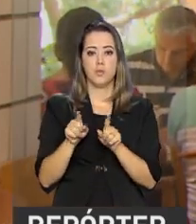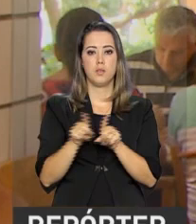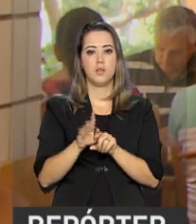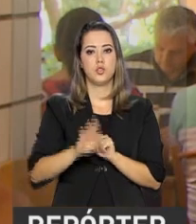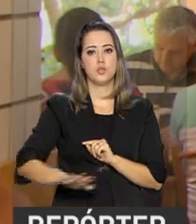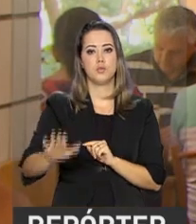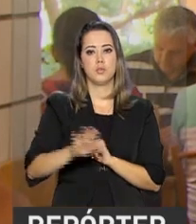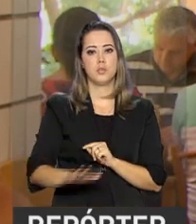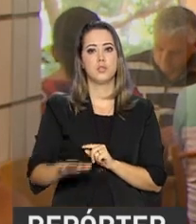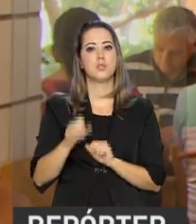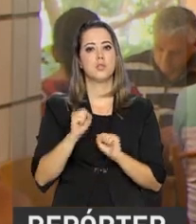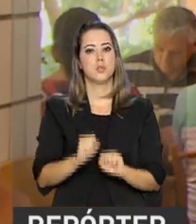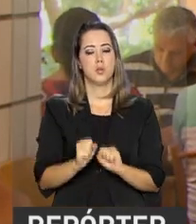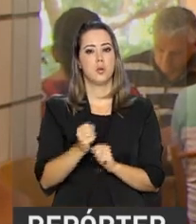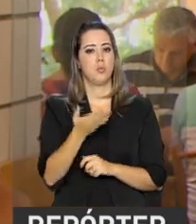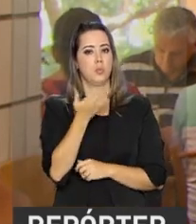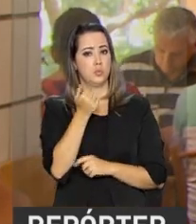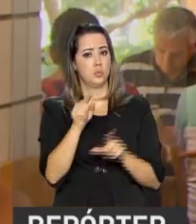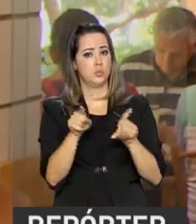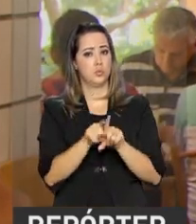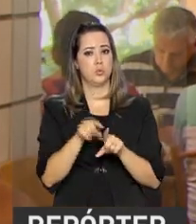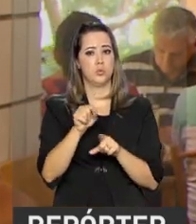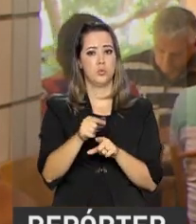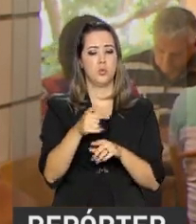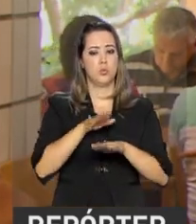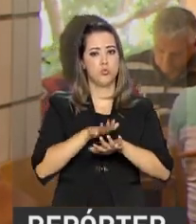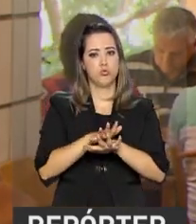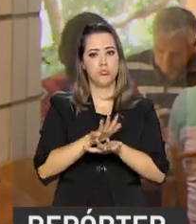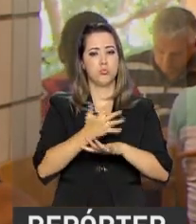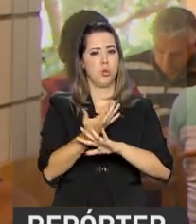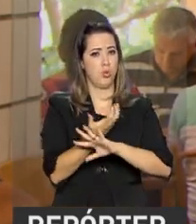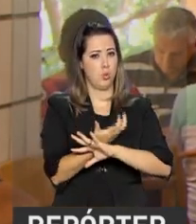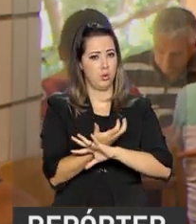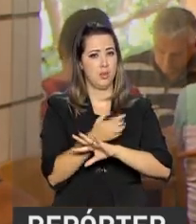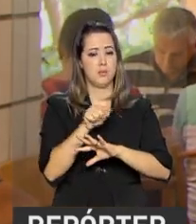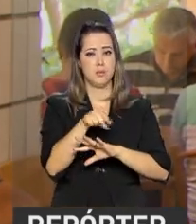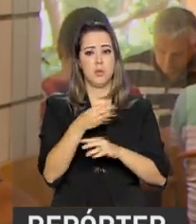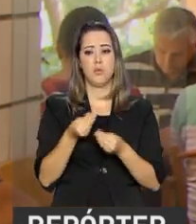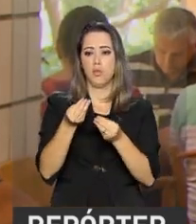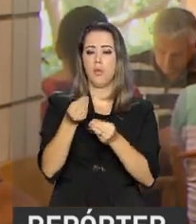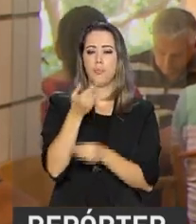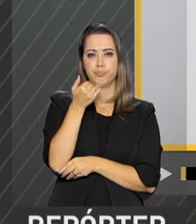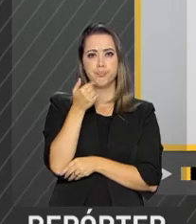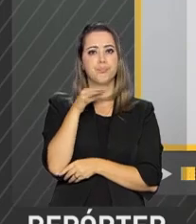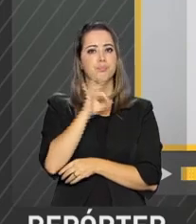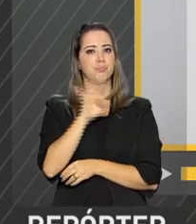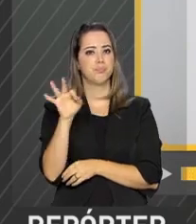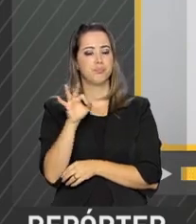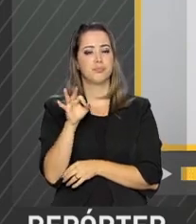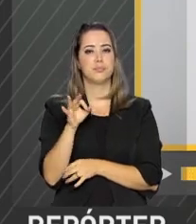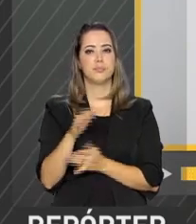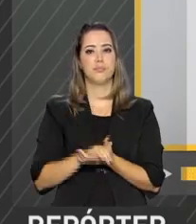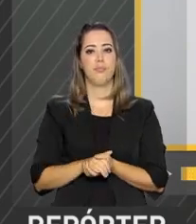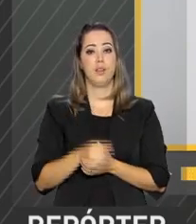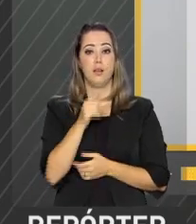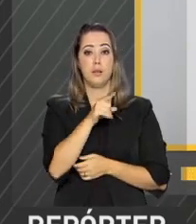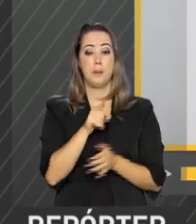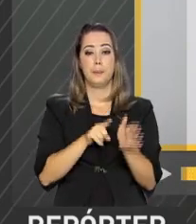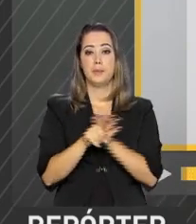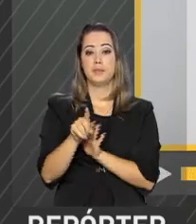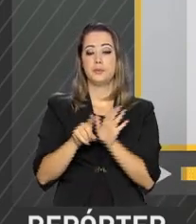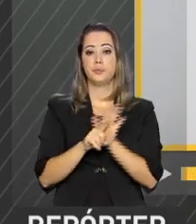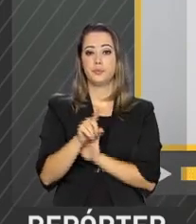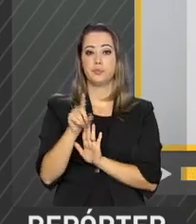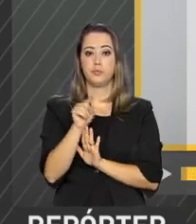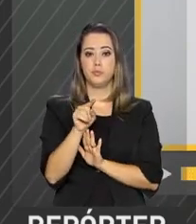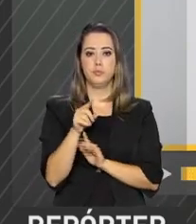de crianças. Porque o fato de não ter espinha, a mãe tem tranquilidade de dar o peixe para a criança. A pesquisadora da Embrapa